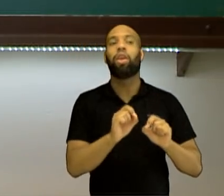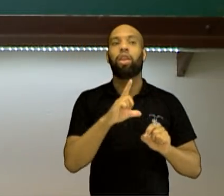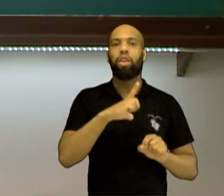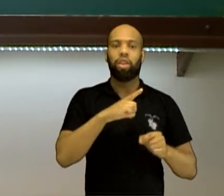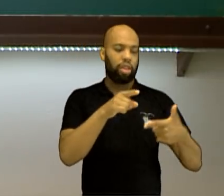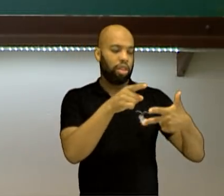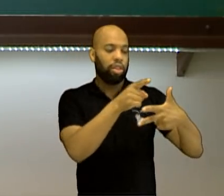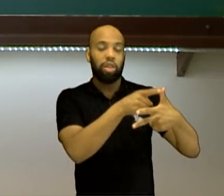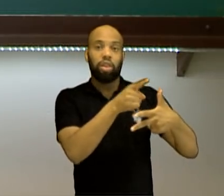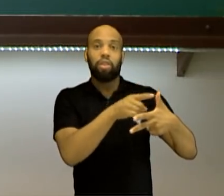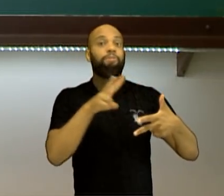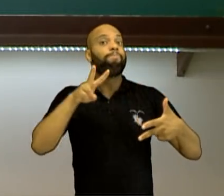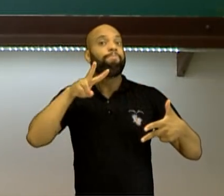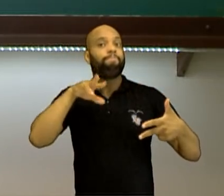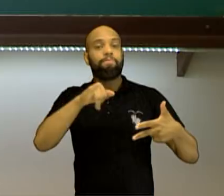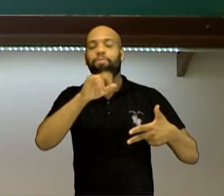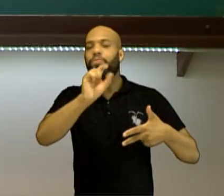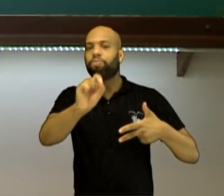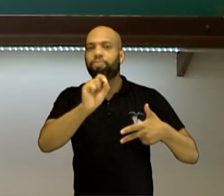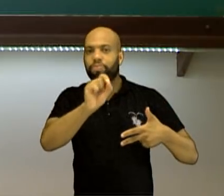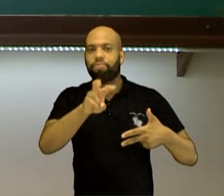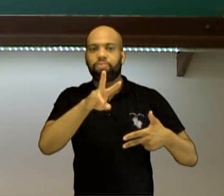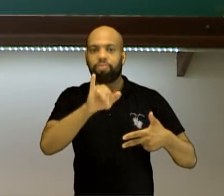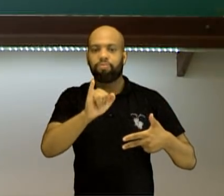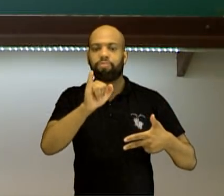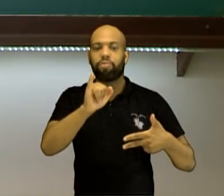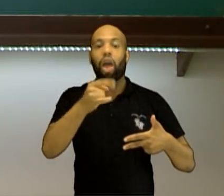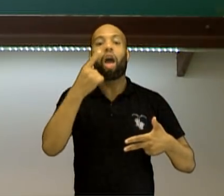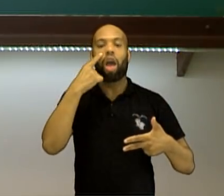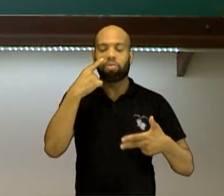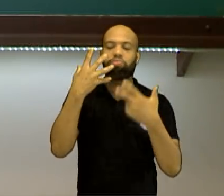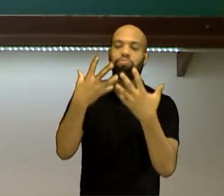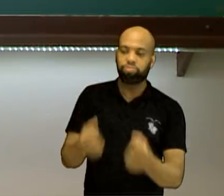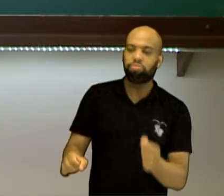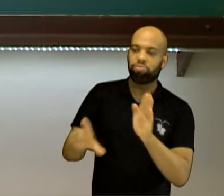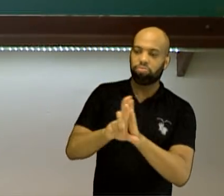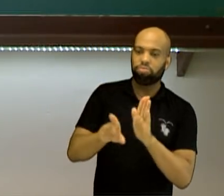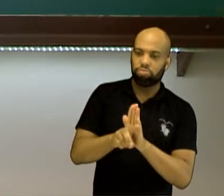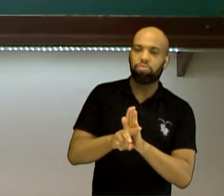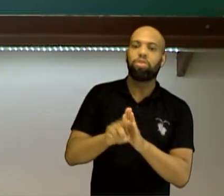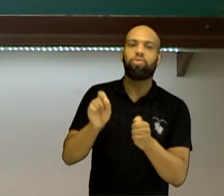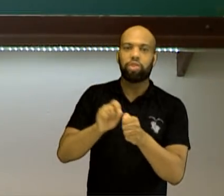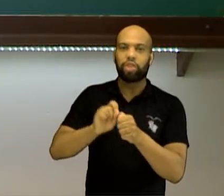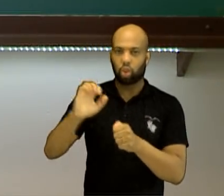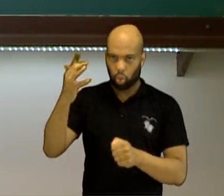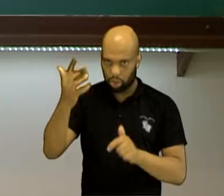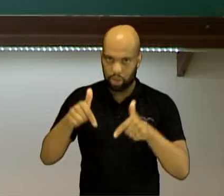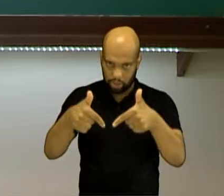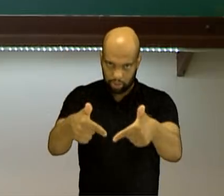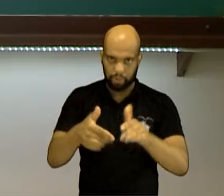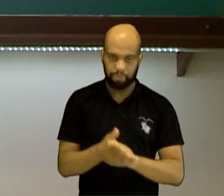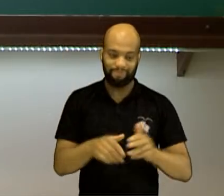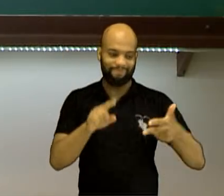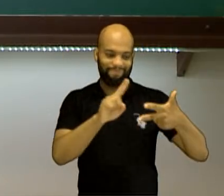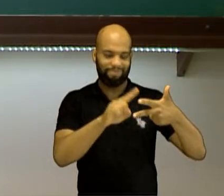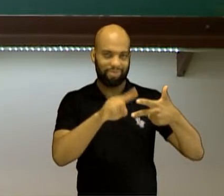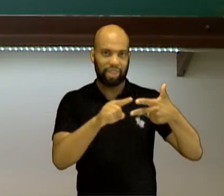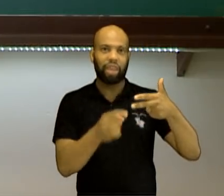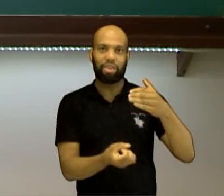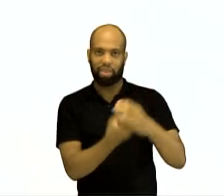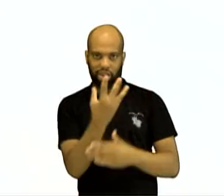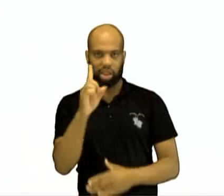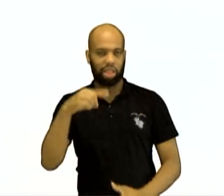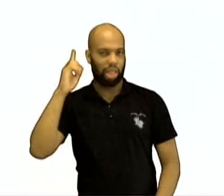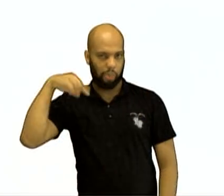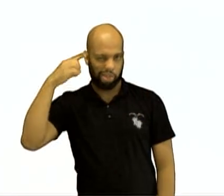executar essas ações determinadas pelo legislativo ou pelo judiciário. Então aqui a gente pode ver